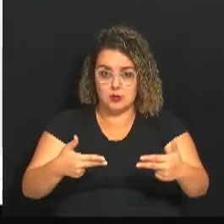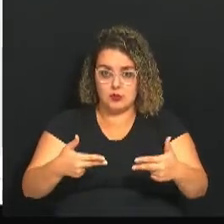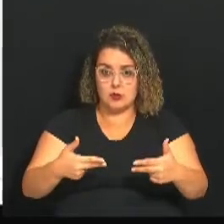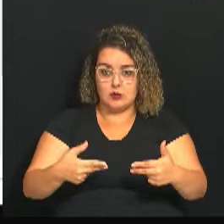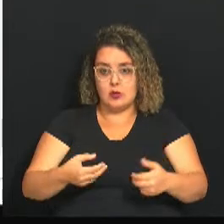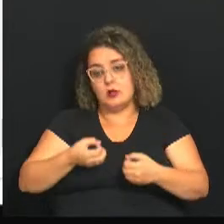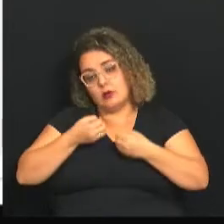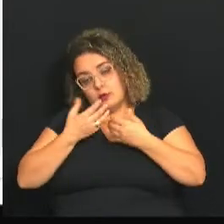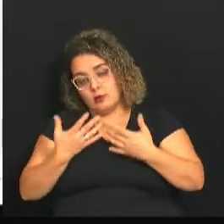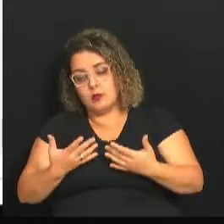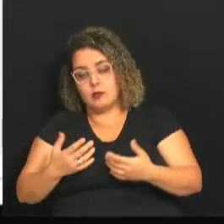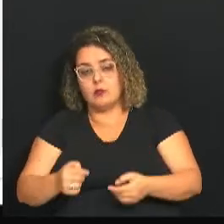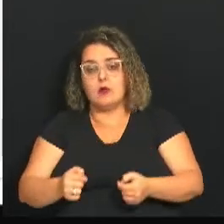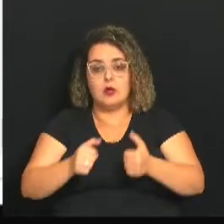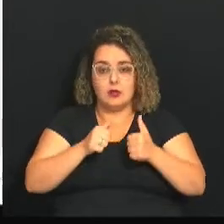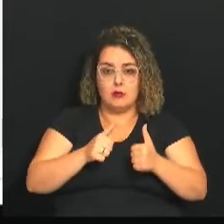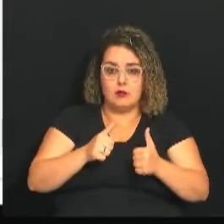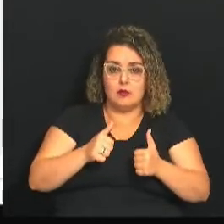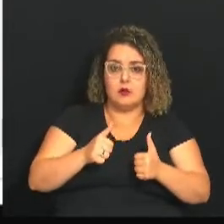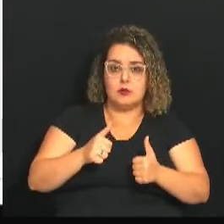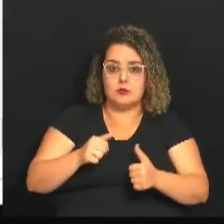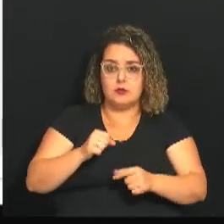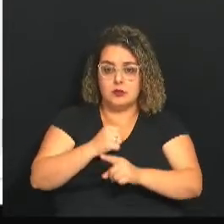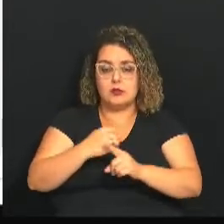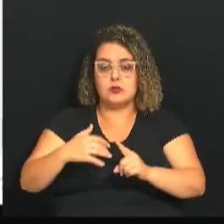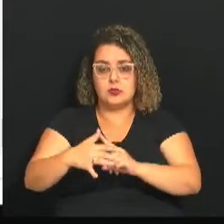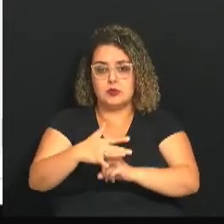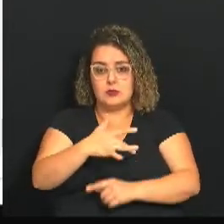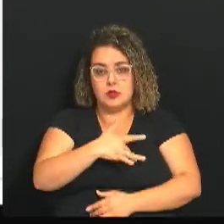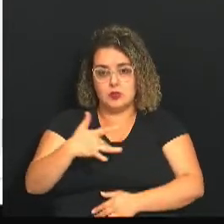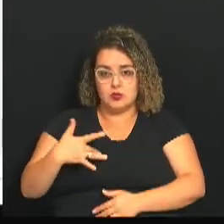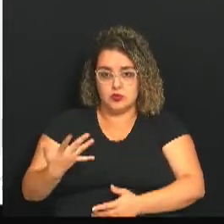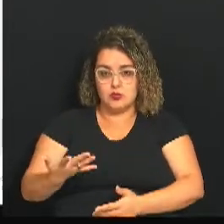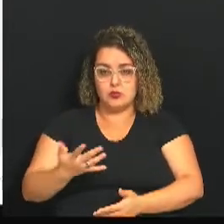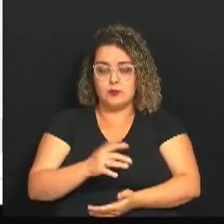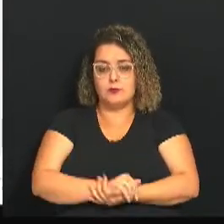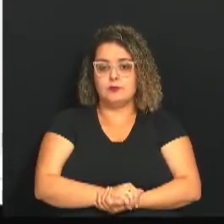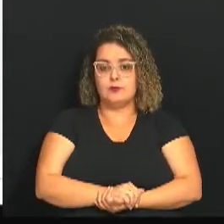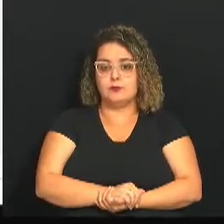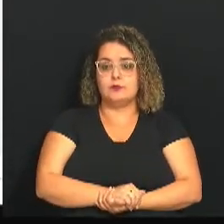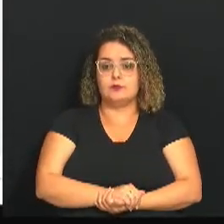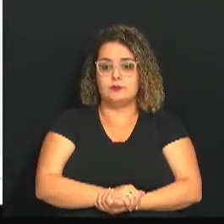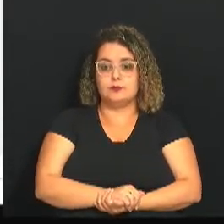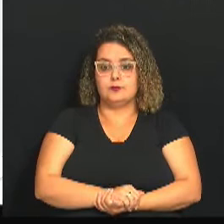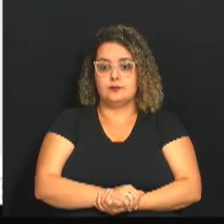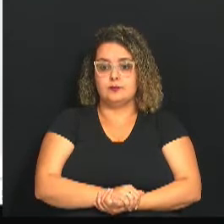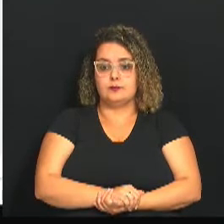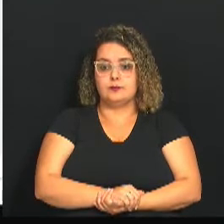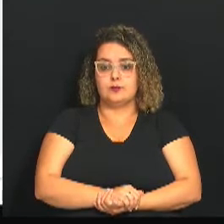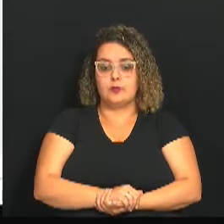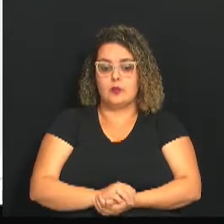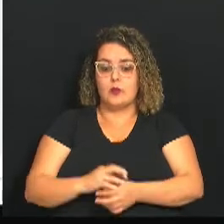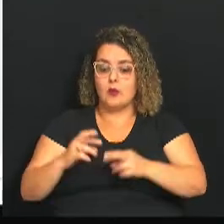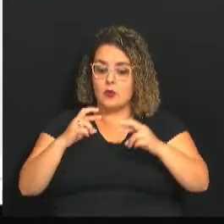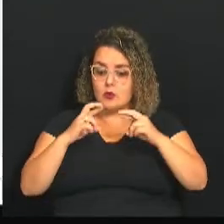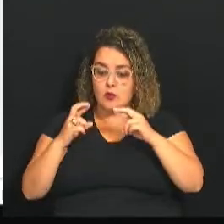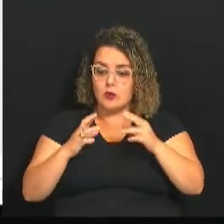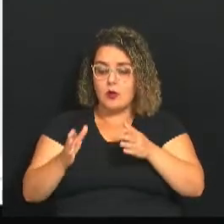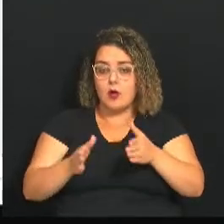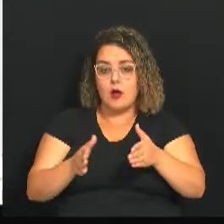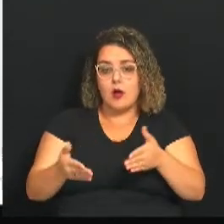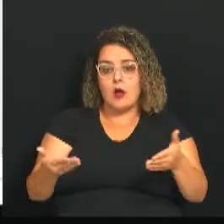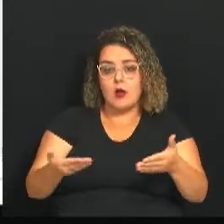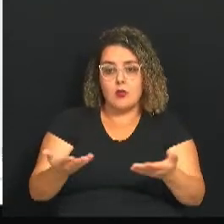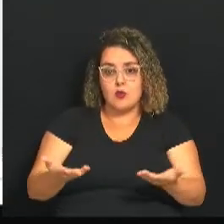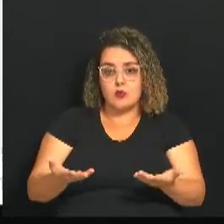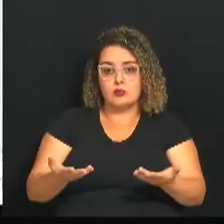Né, qual é o processo básico da previsão do tempo? Questão de diagnóstico, né, a gente analisa a situação atual, quais são as variáveis